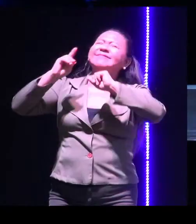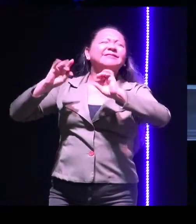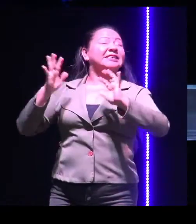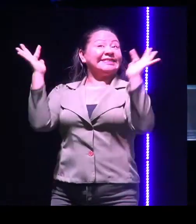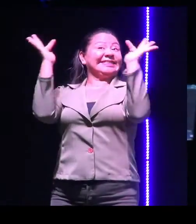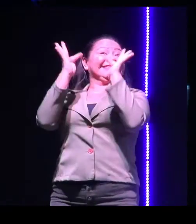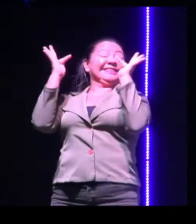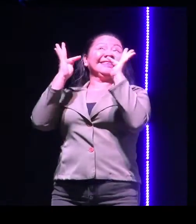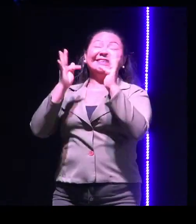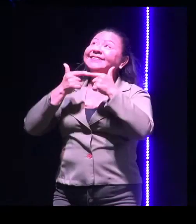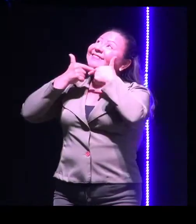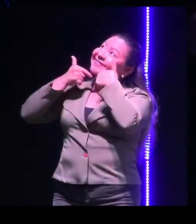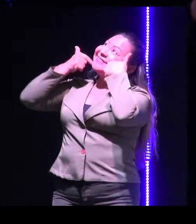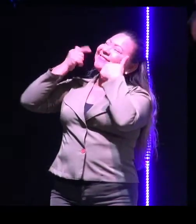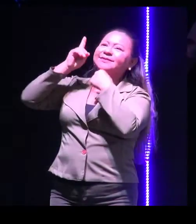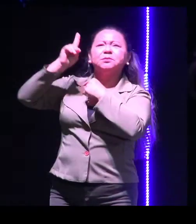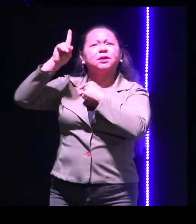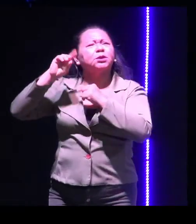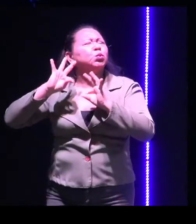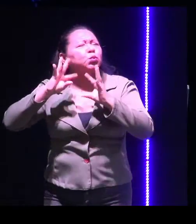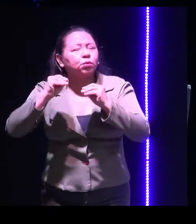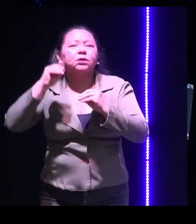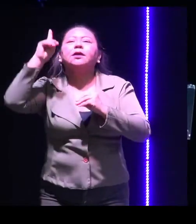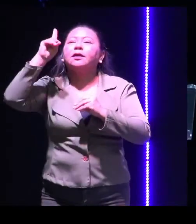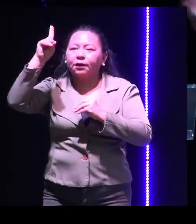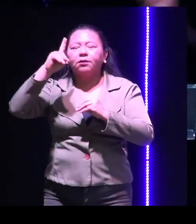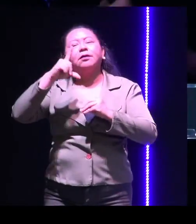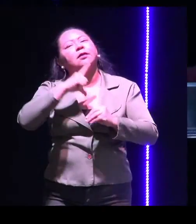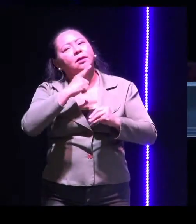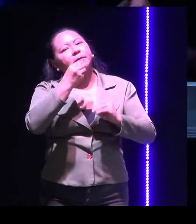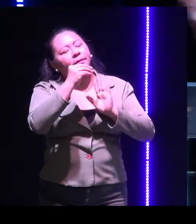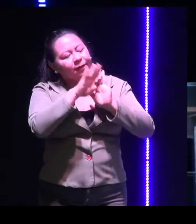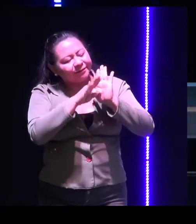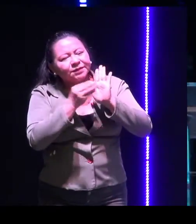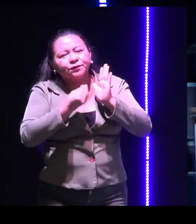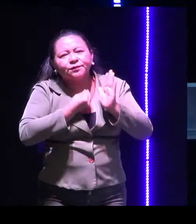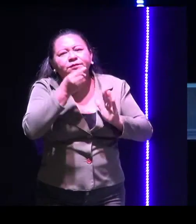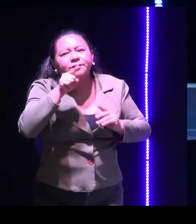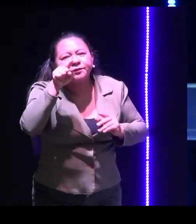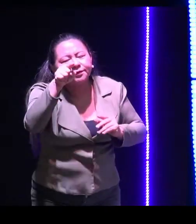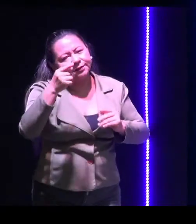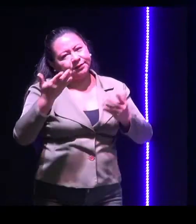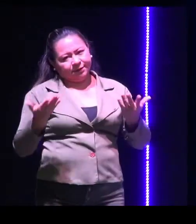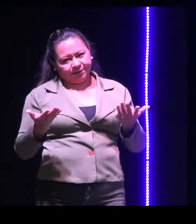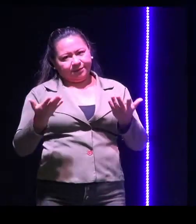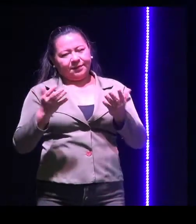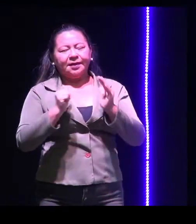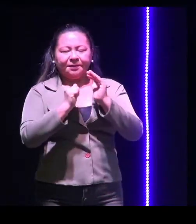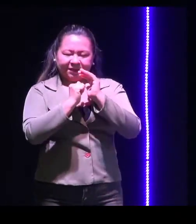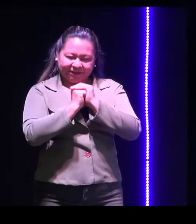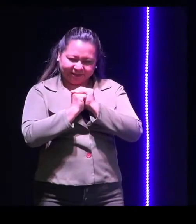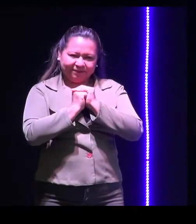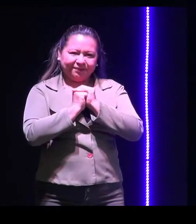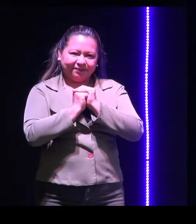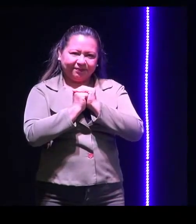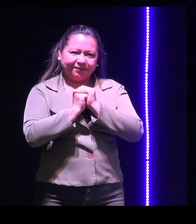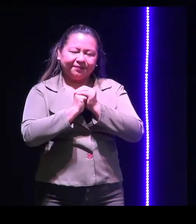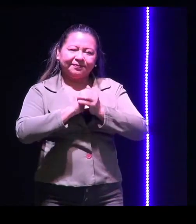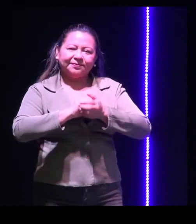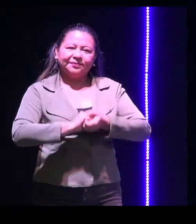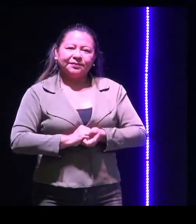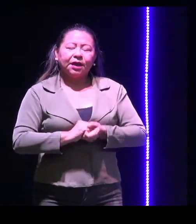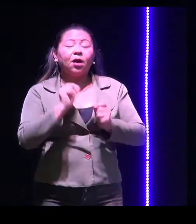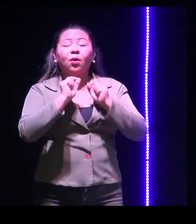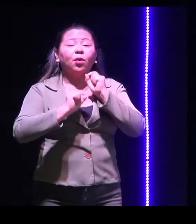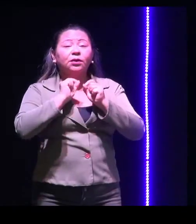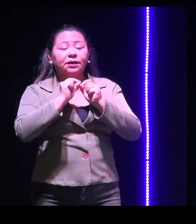para sorrir, para viver tudo aquilo que Deus tem para você, a vida abundante que Ele tem para você. Amém?